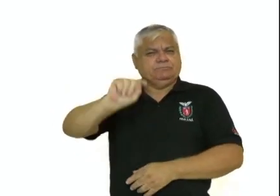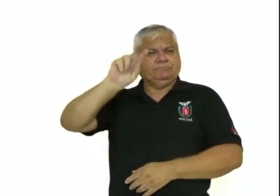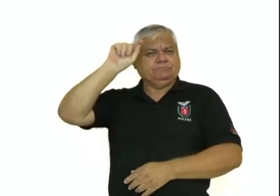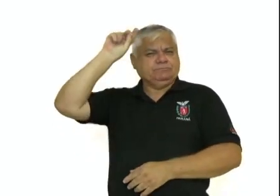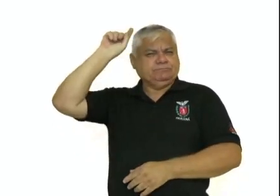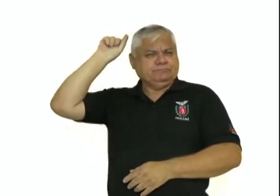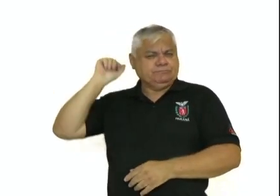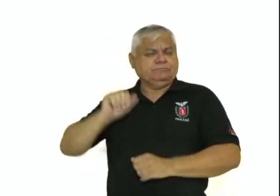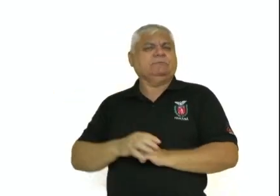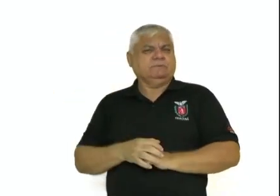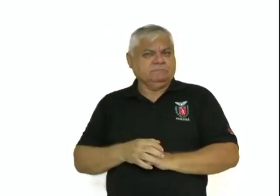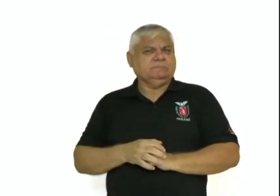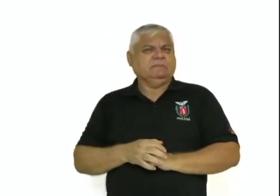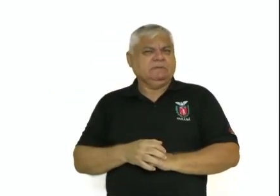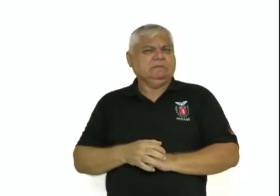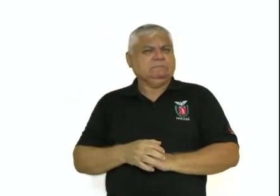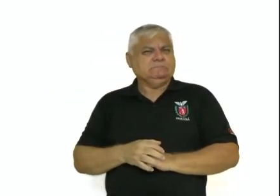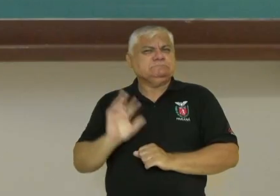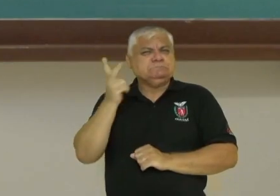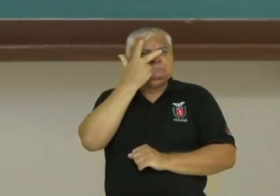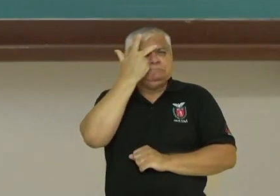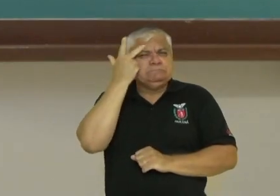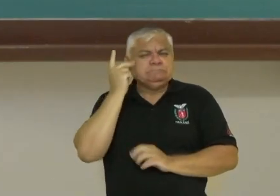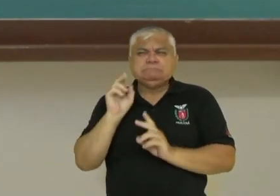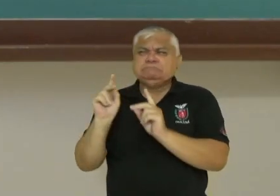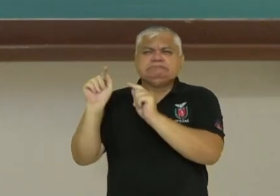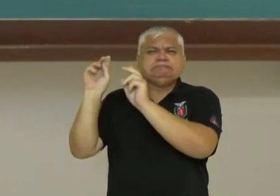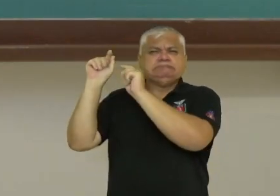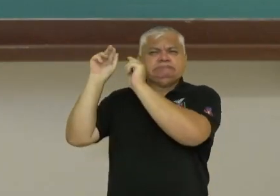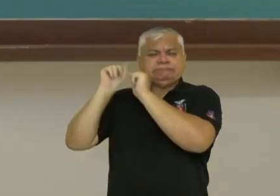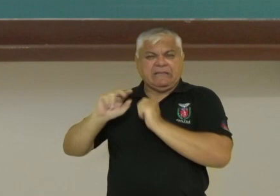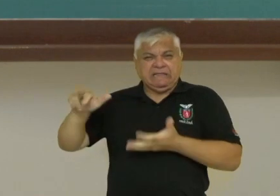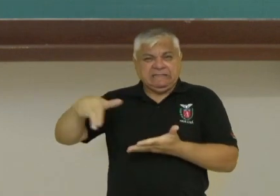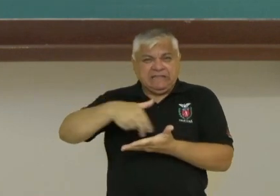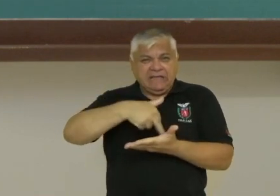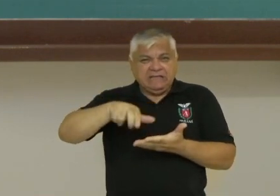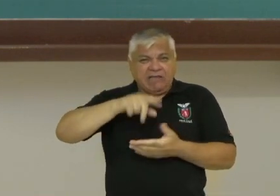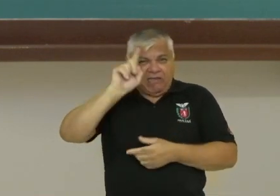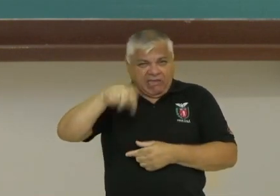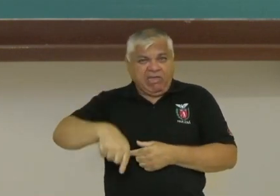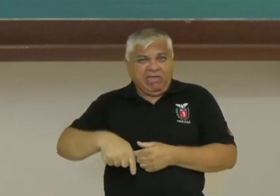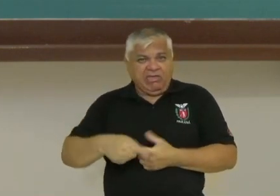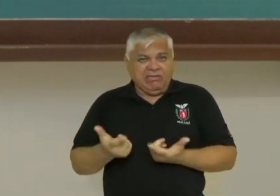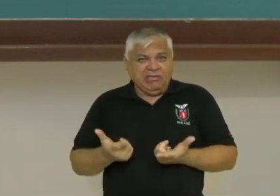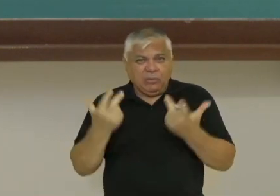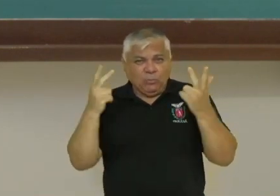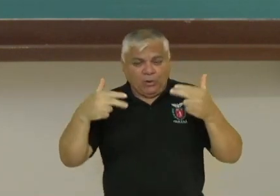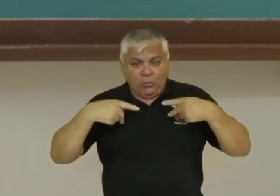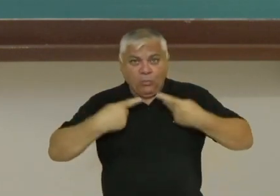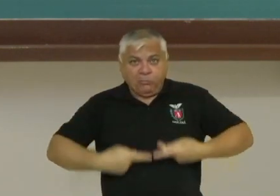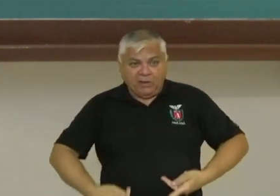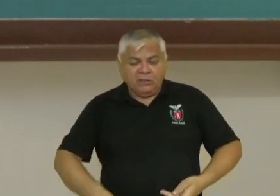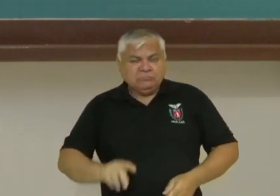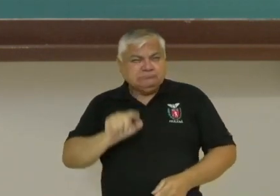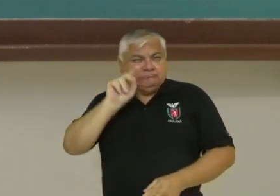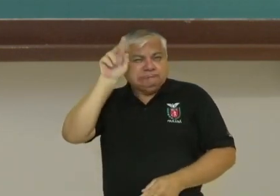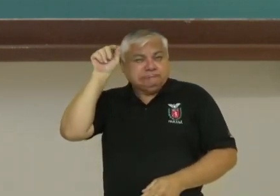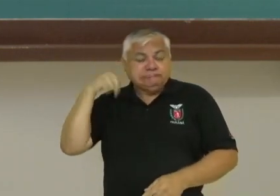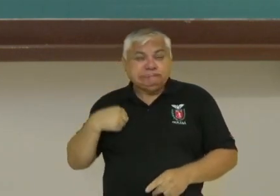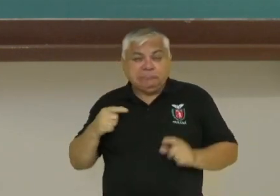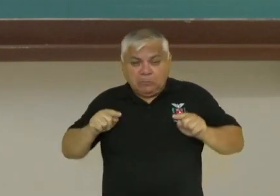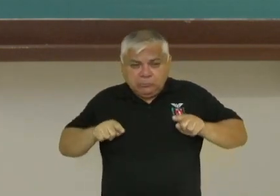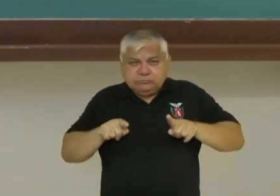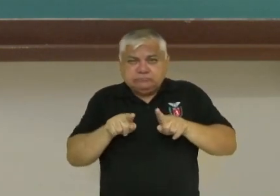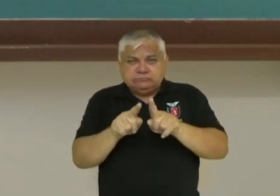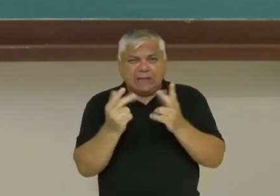própria humanidade? Essa questão da dança, ela é tão antiga quanto a própria humanidade? A evolução histórica